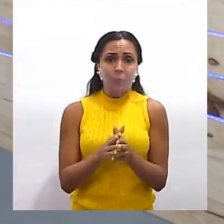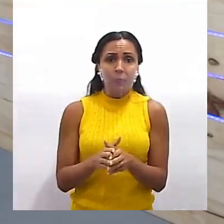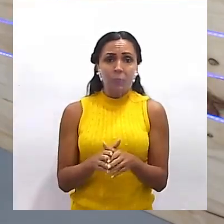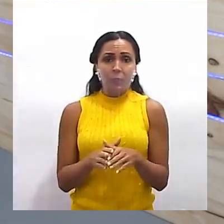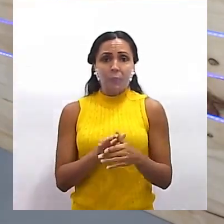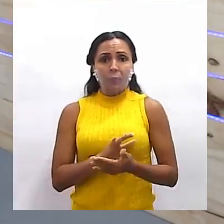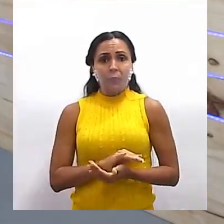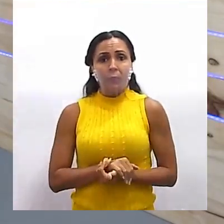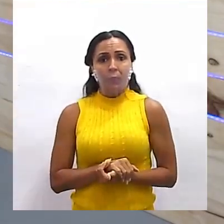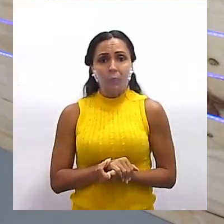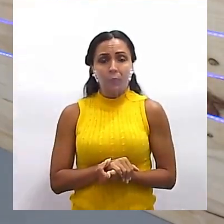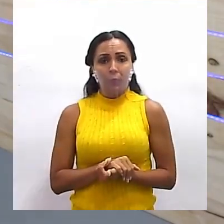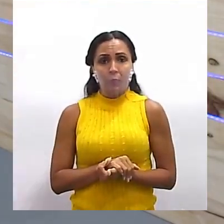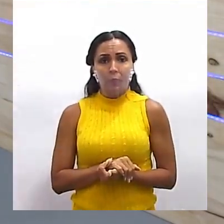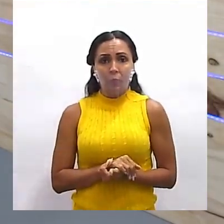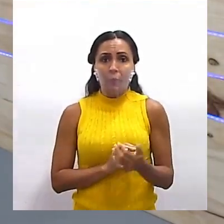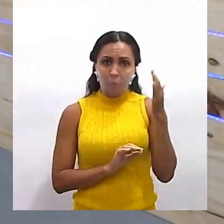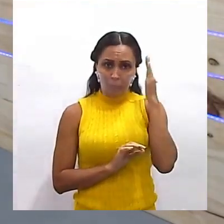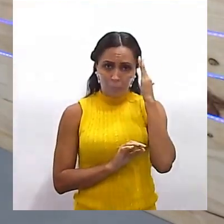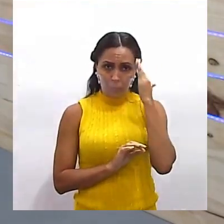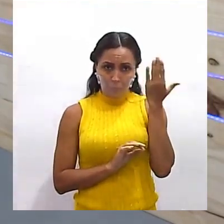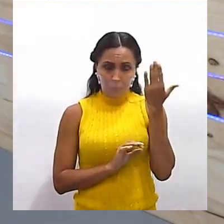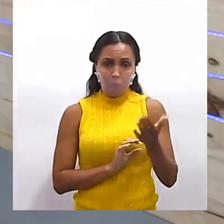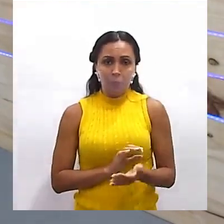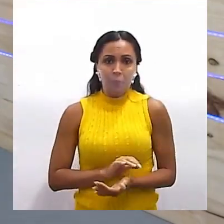instante, entendeu?